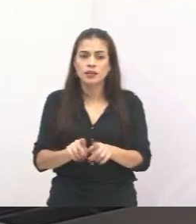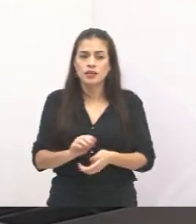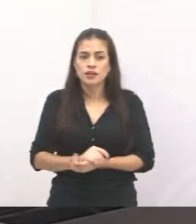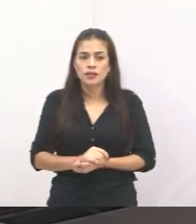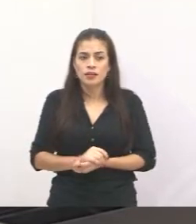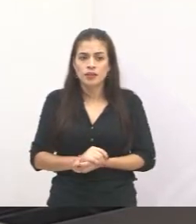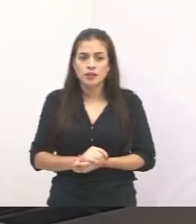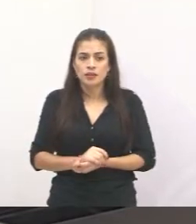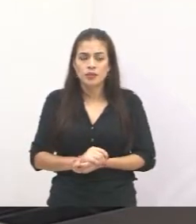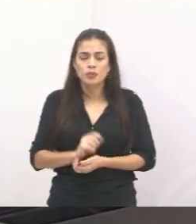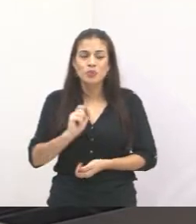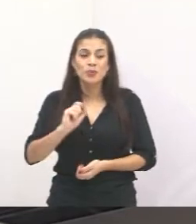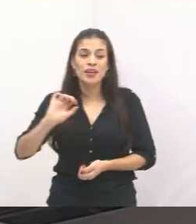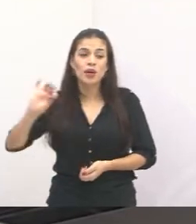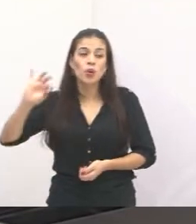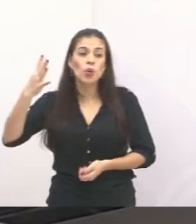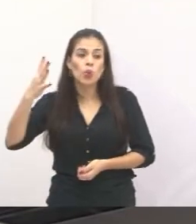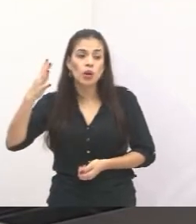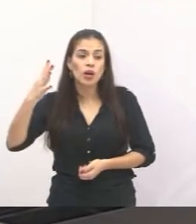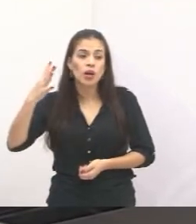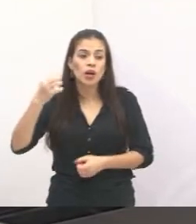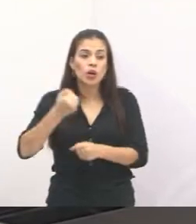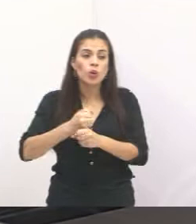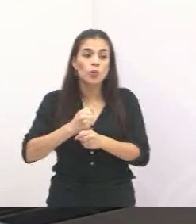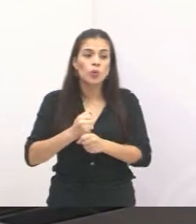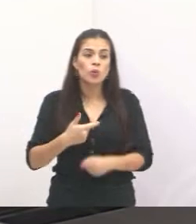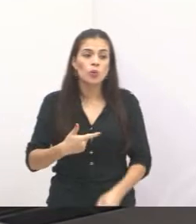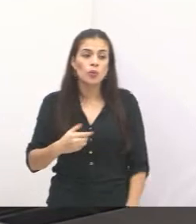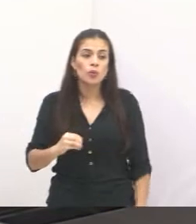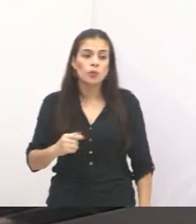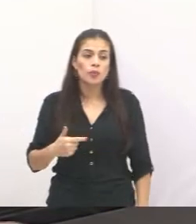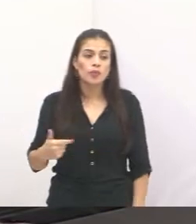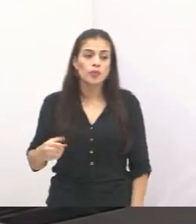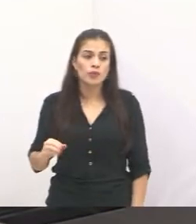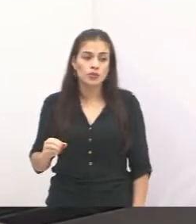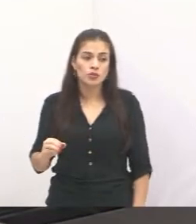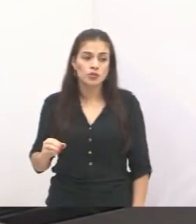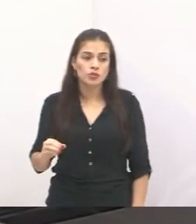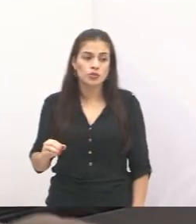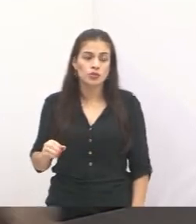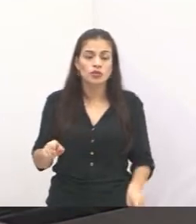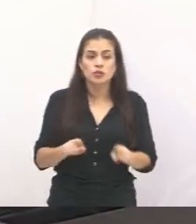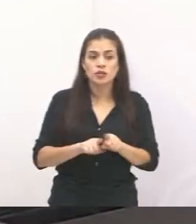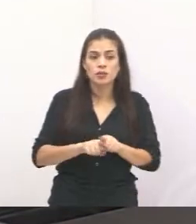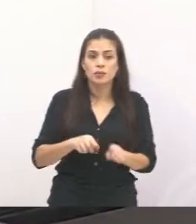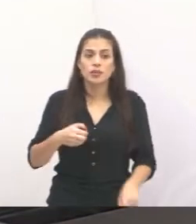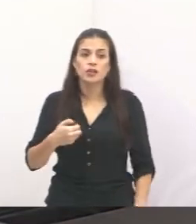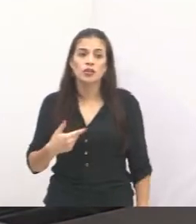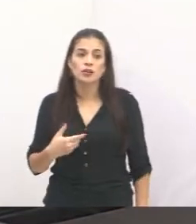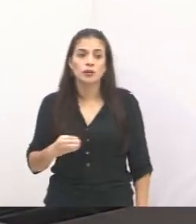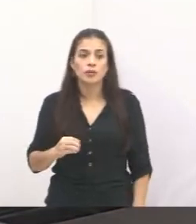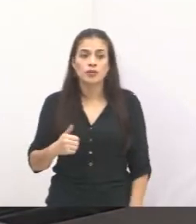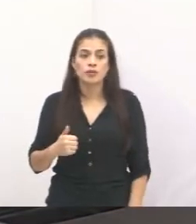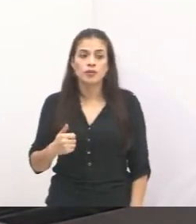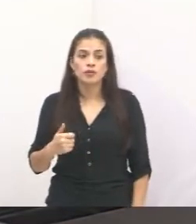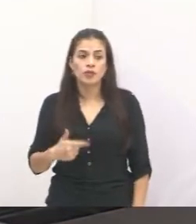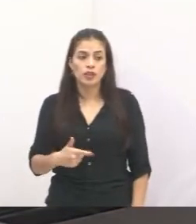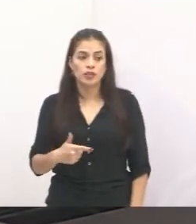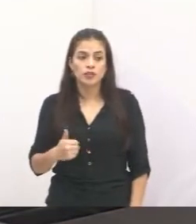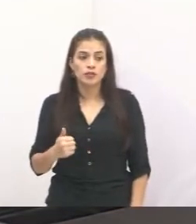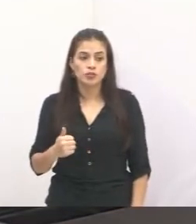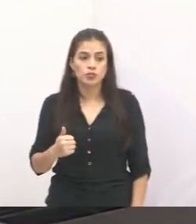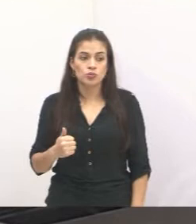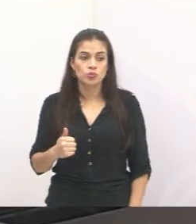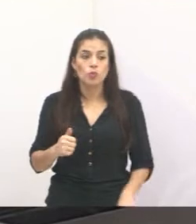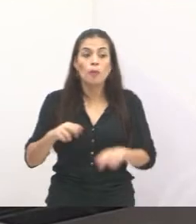que aconteceu em 2020 e 2021 do plano do governo do Isaías Santana, por conta